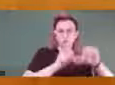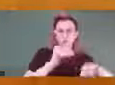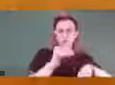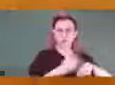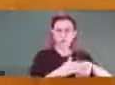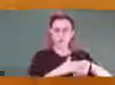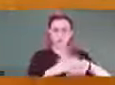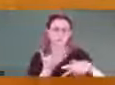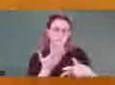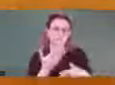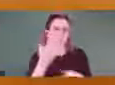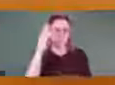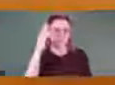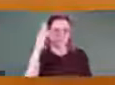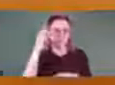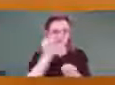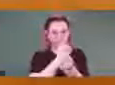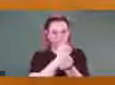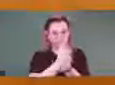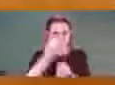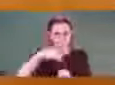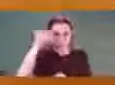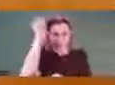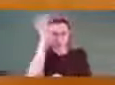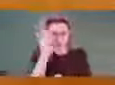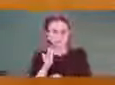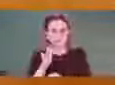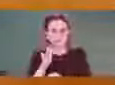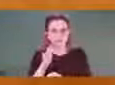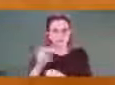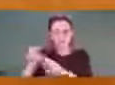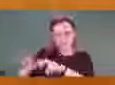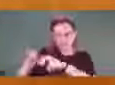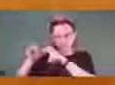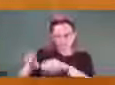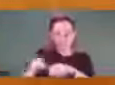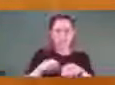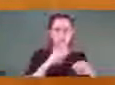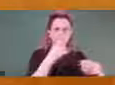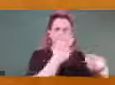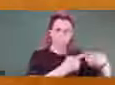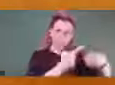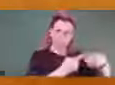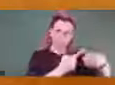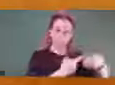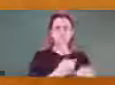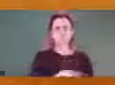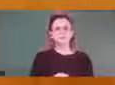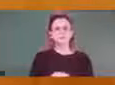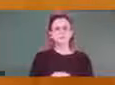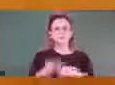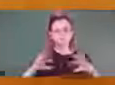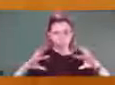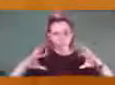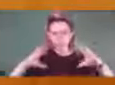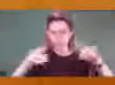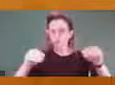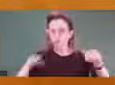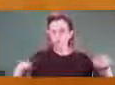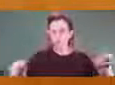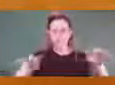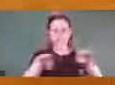a reforma agrária EA reforma Urbana Que Garanta o direito à cidade para todos e todas vamos falar